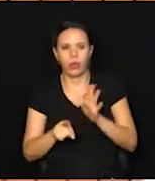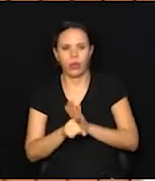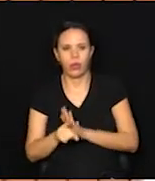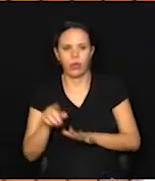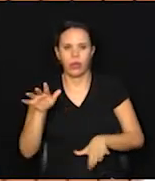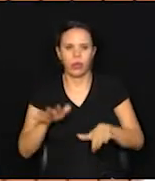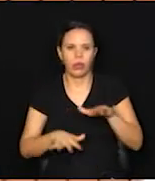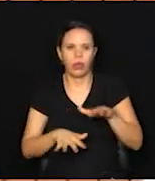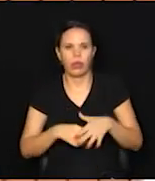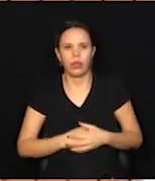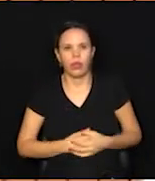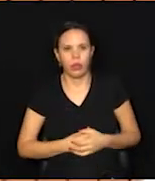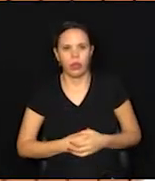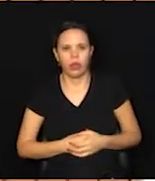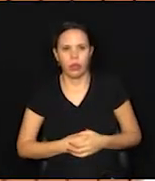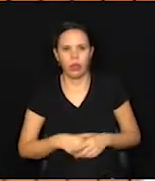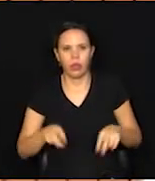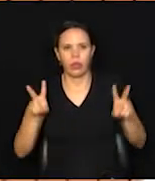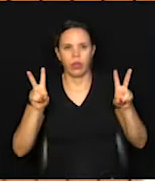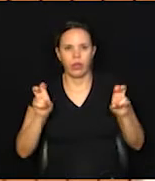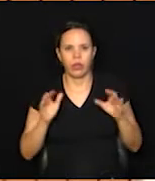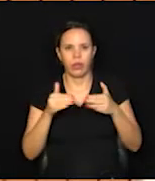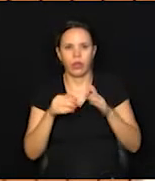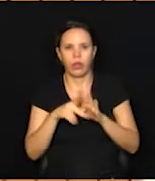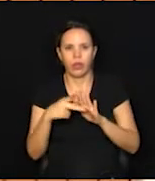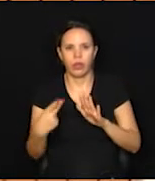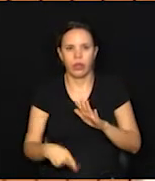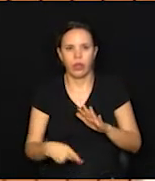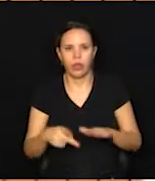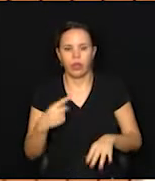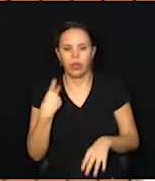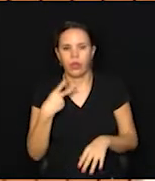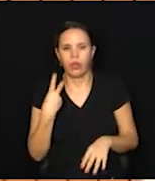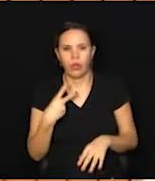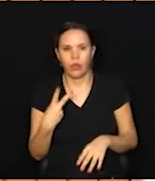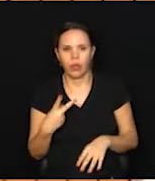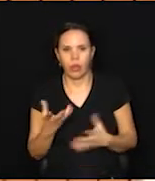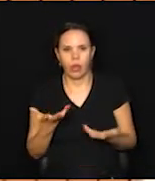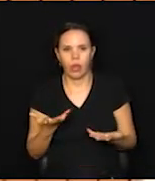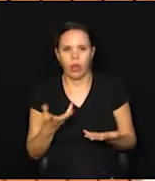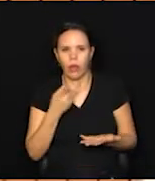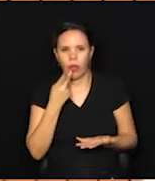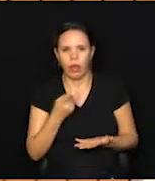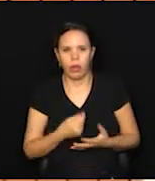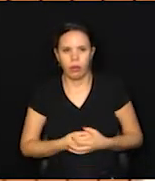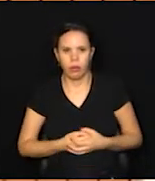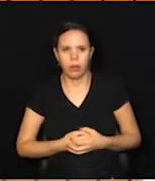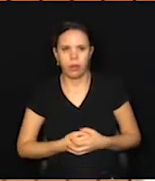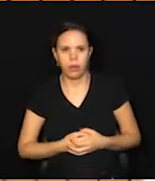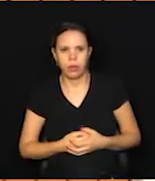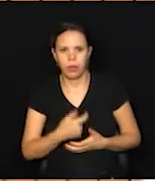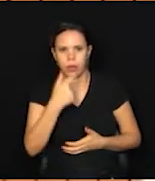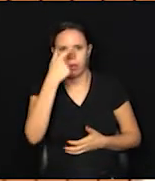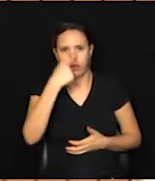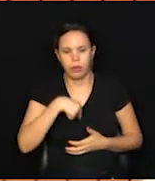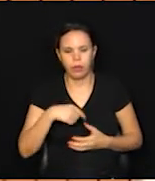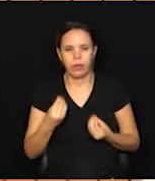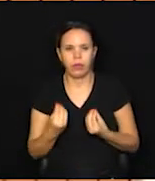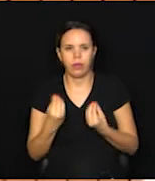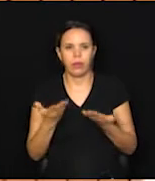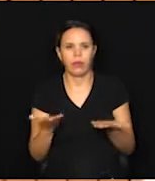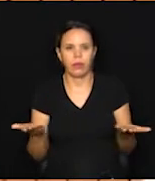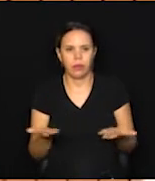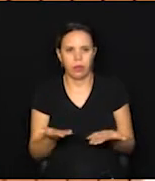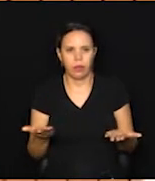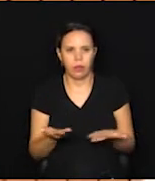talvez com um tema mais específico que algum vereador queira levantar. Eu vou dar a palavra agora